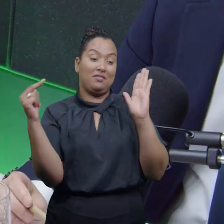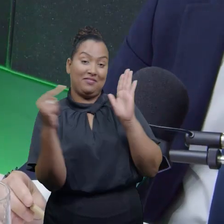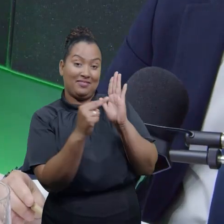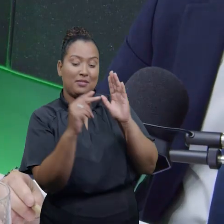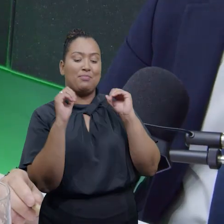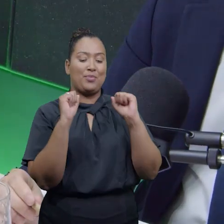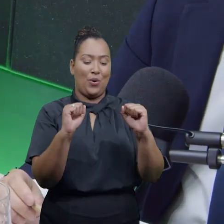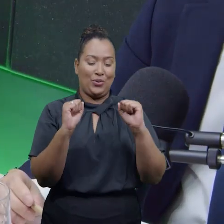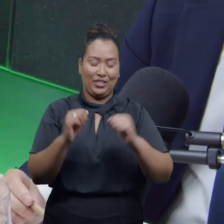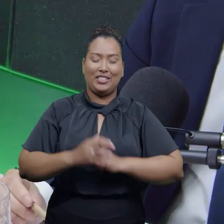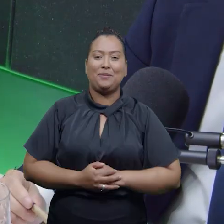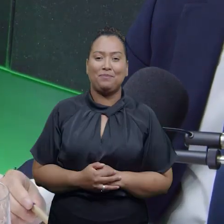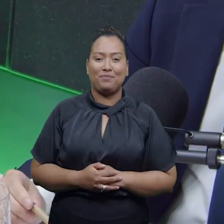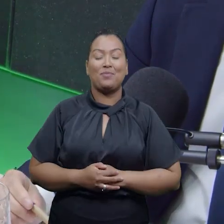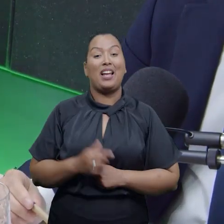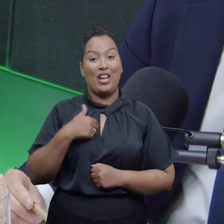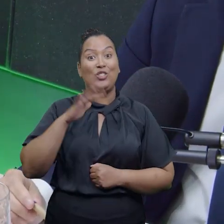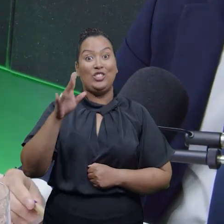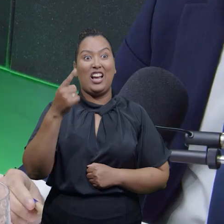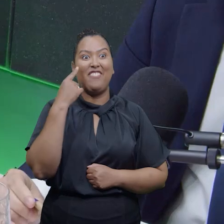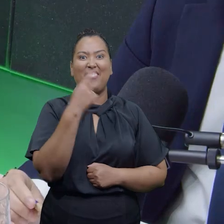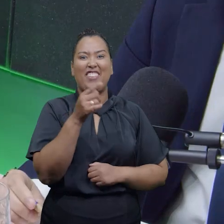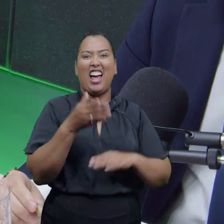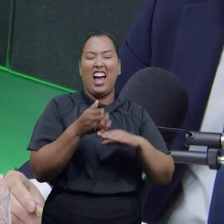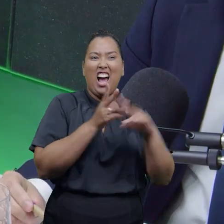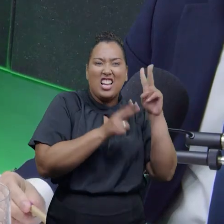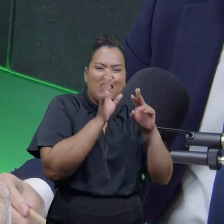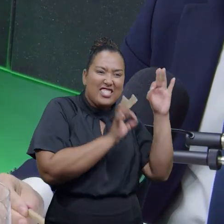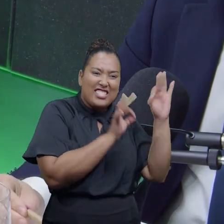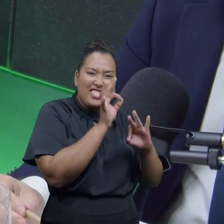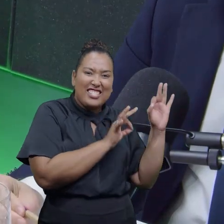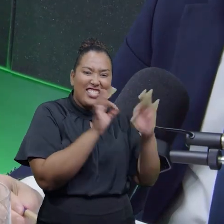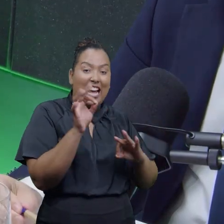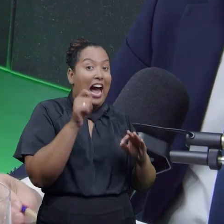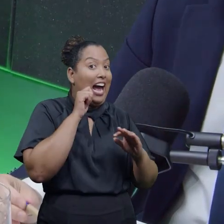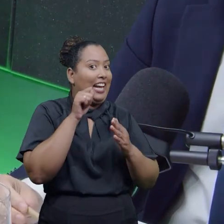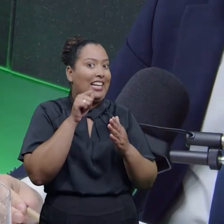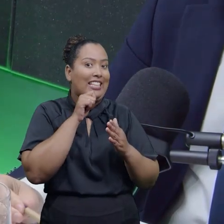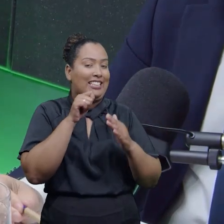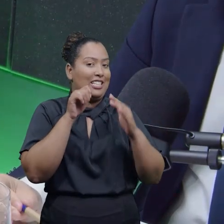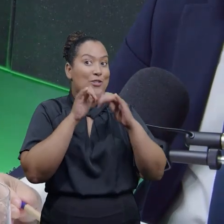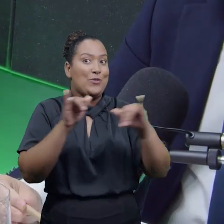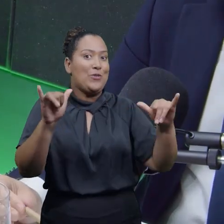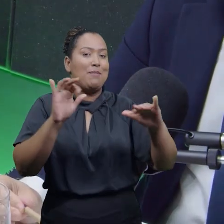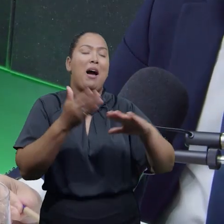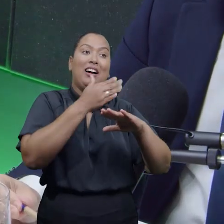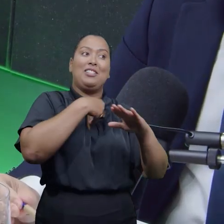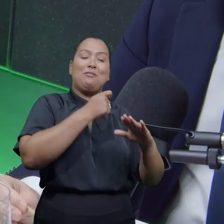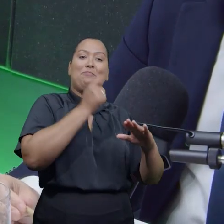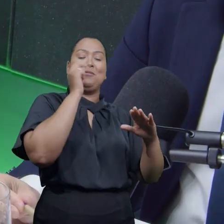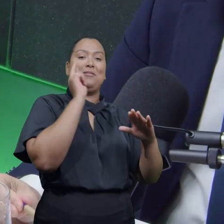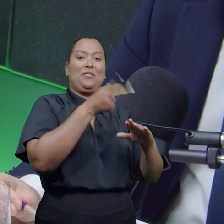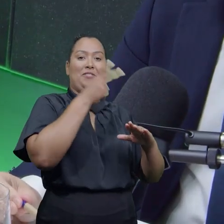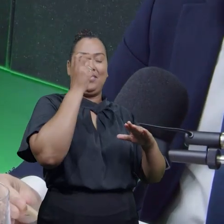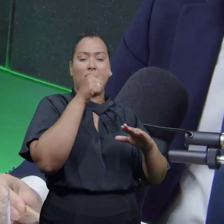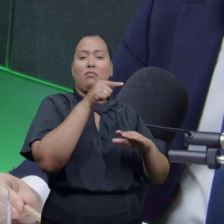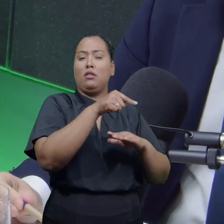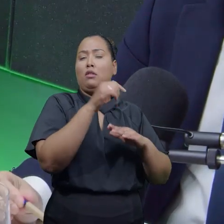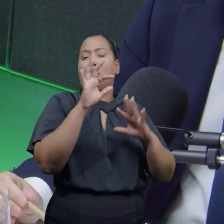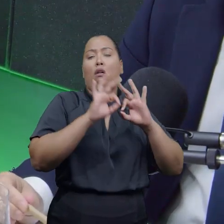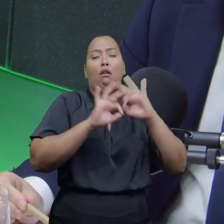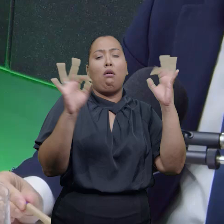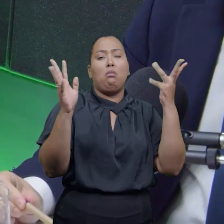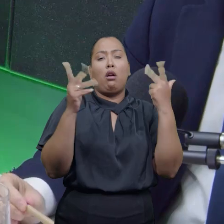Então, eu tive a oportunidade de ver a edição antes da publicação. É um material muito rico,